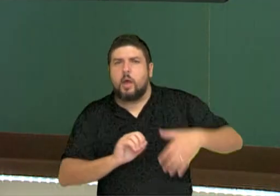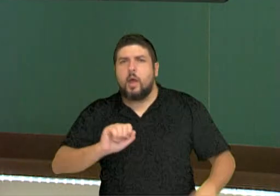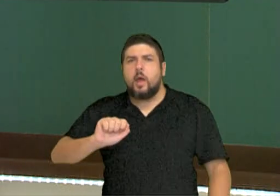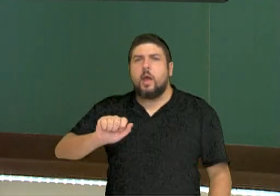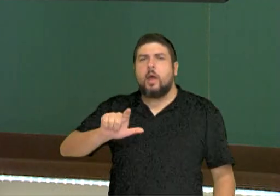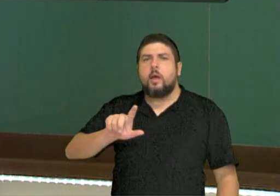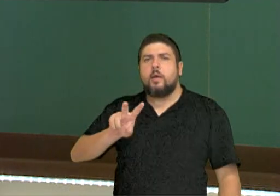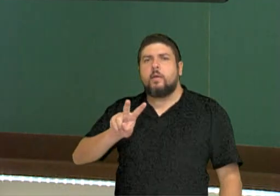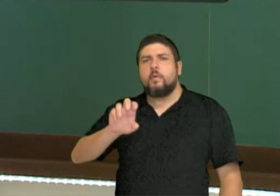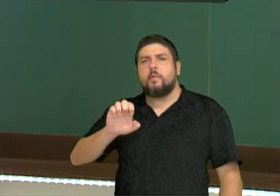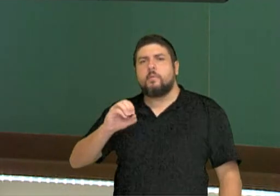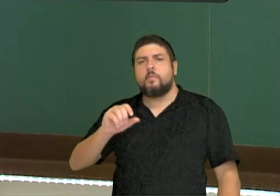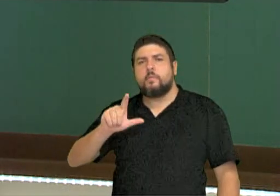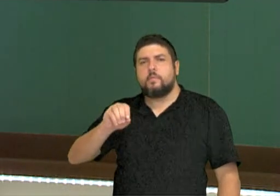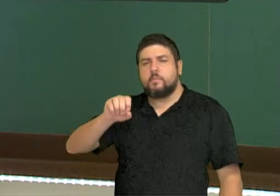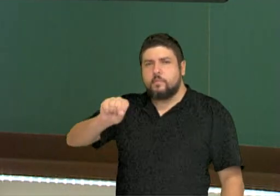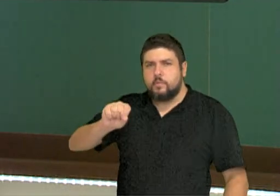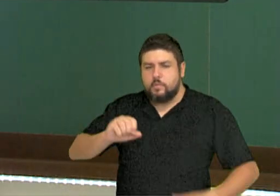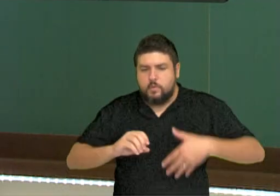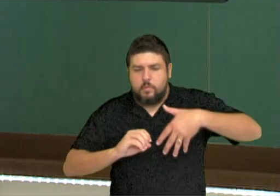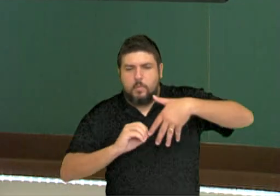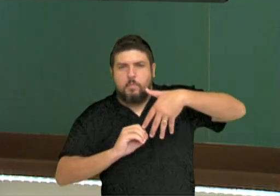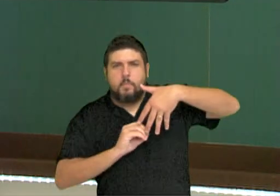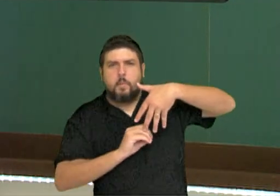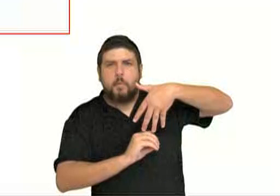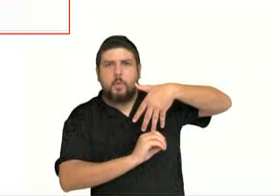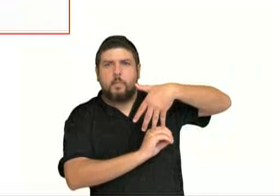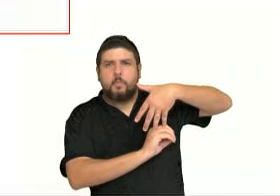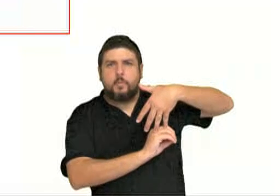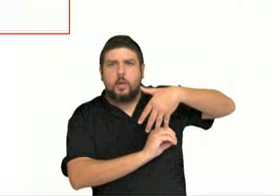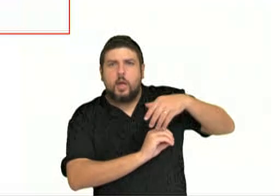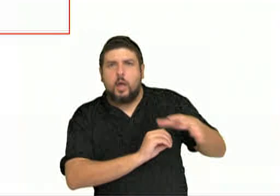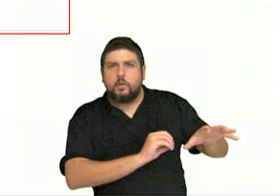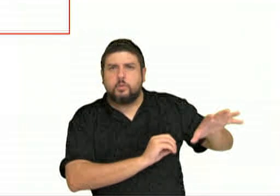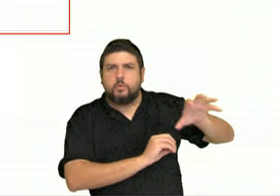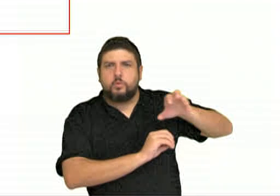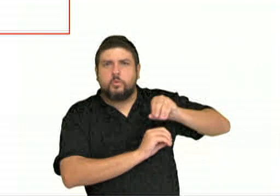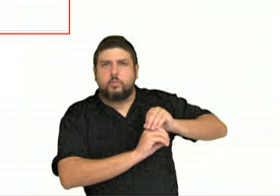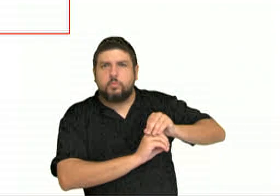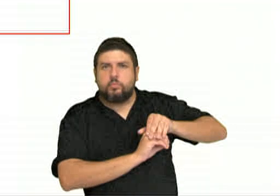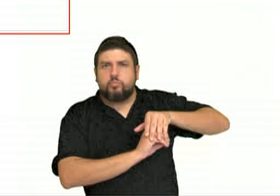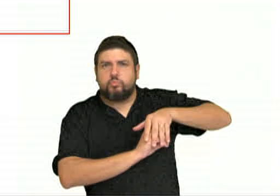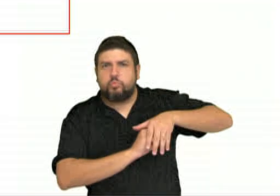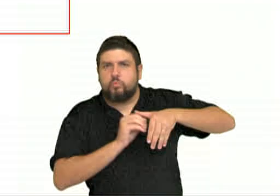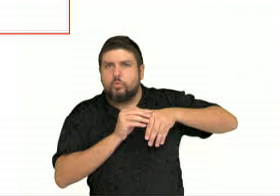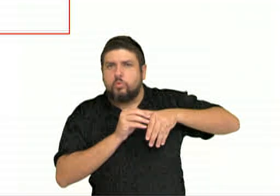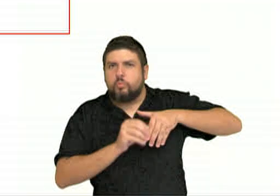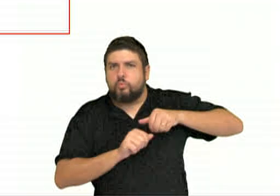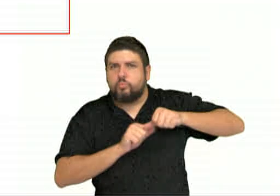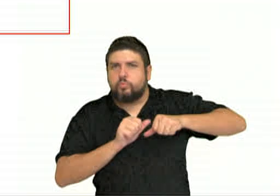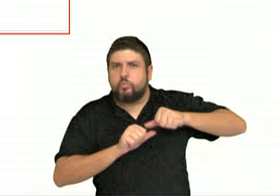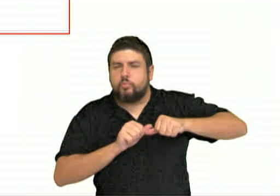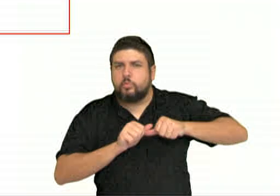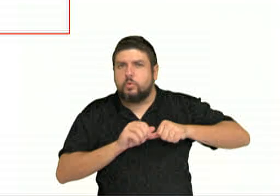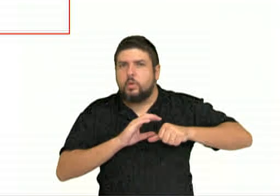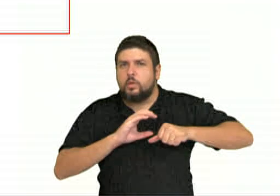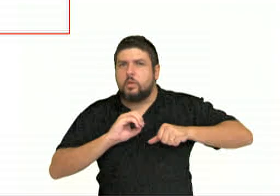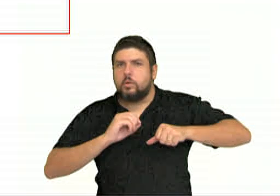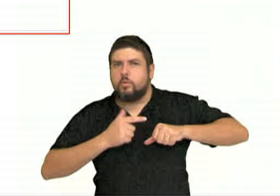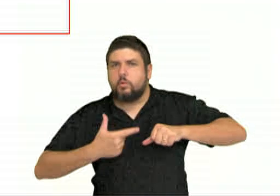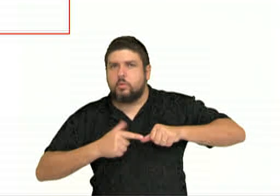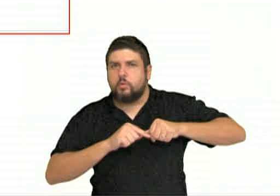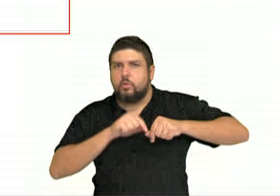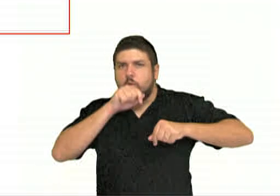gás carbônico, tá? Então, a hematose é esse processo de trocas gasosas e é importante sempre lembrar que